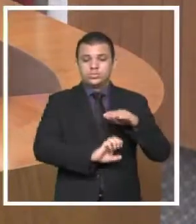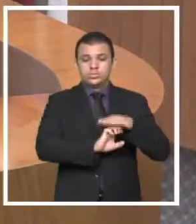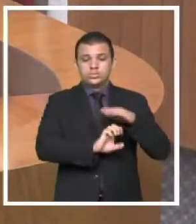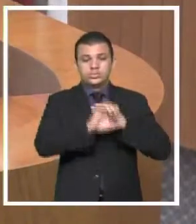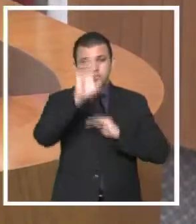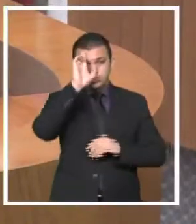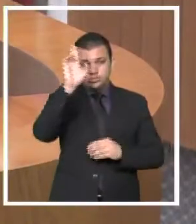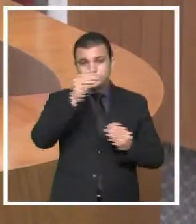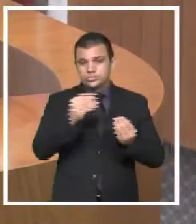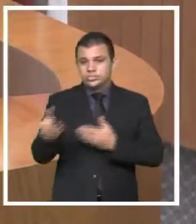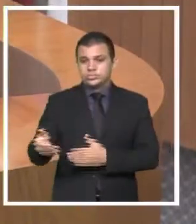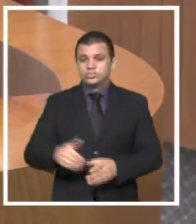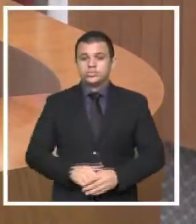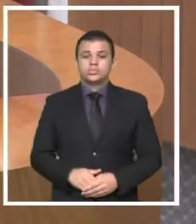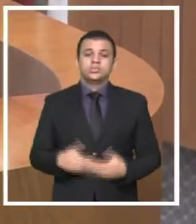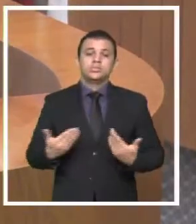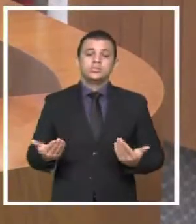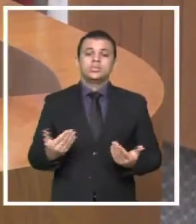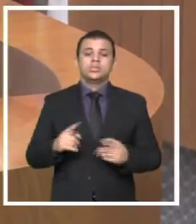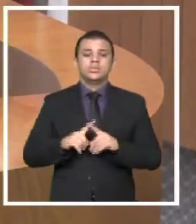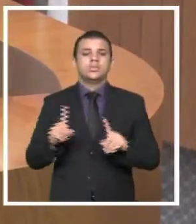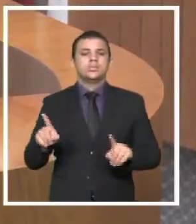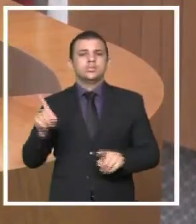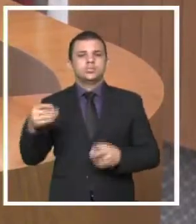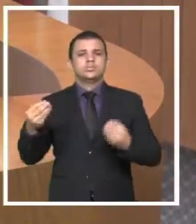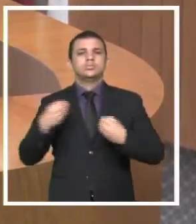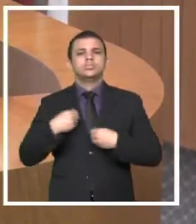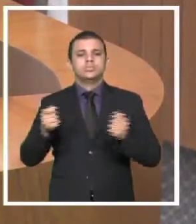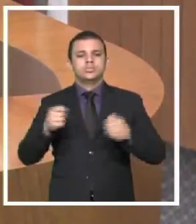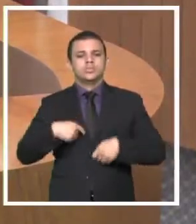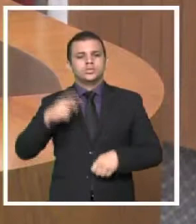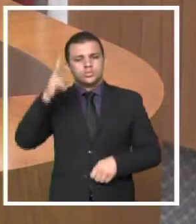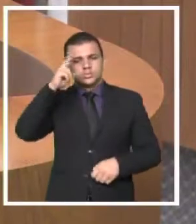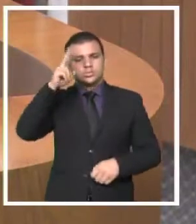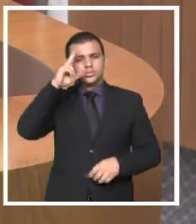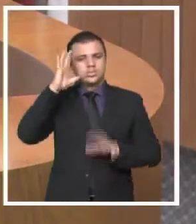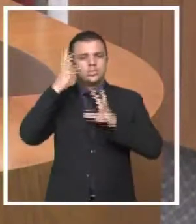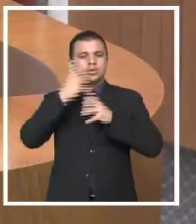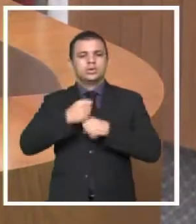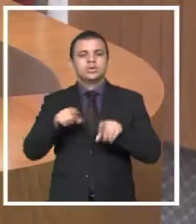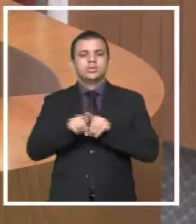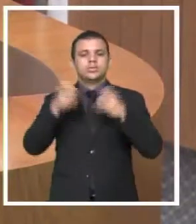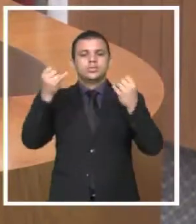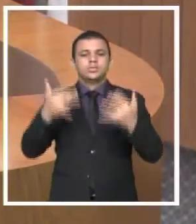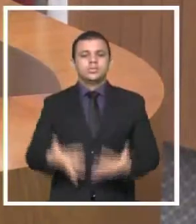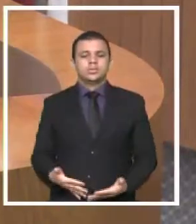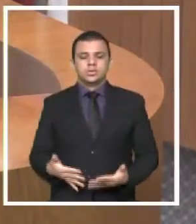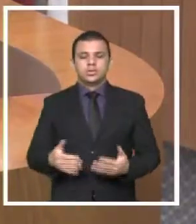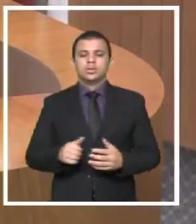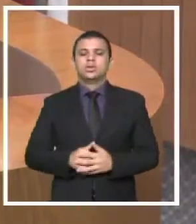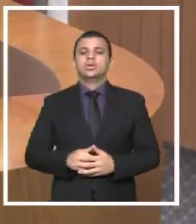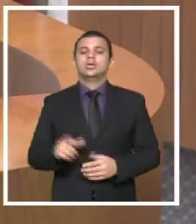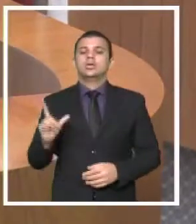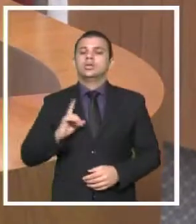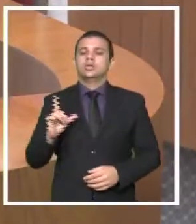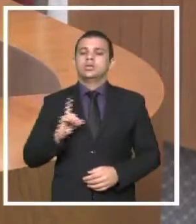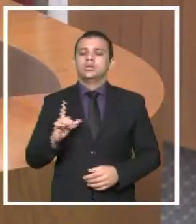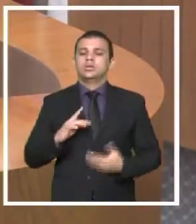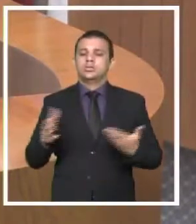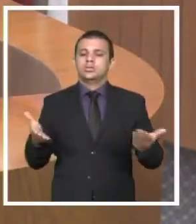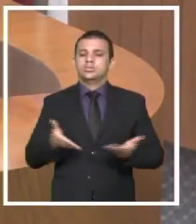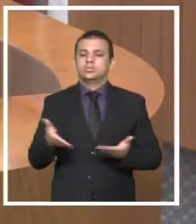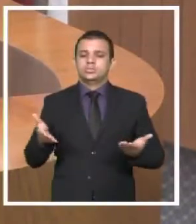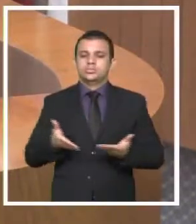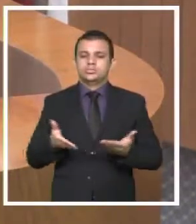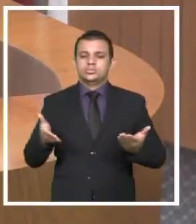Vossa Excelência me dá a oportunidade de rememorizar e dizer que o parque empresarial foi um investimento do governo do